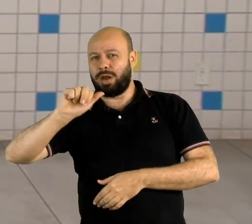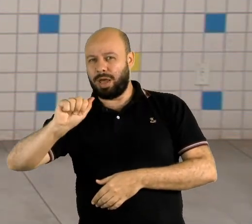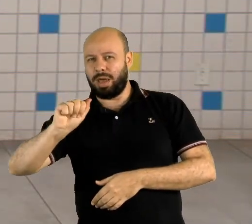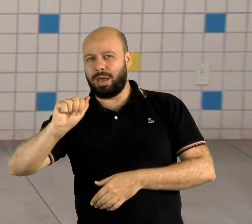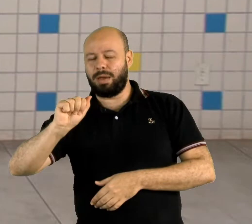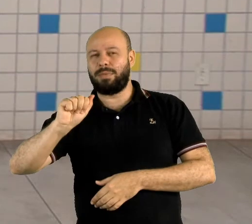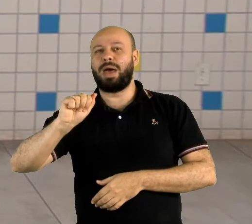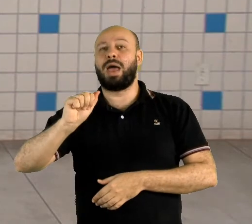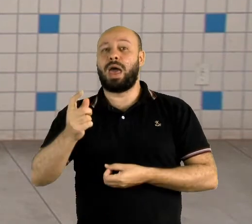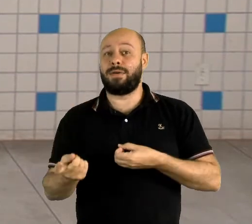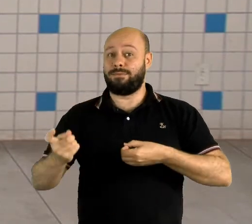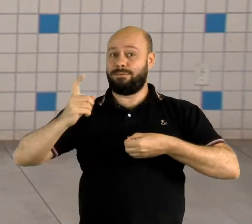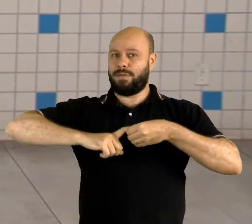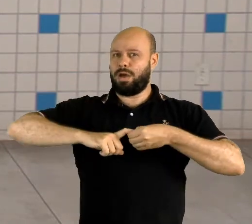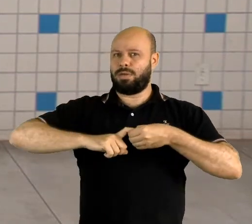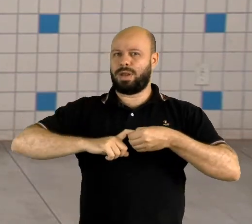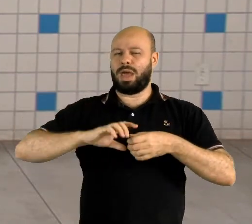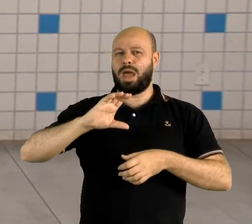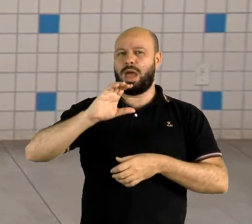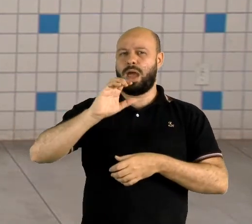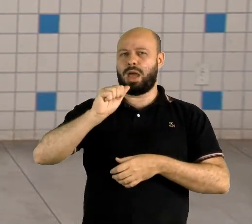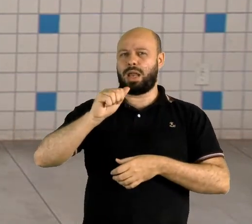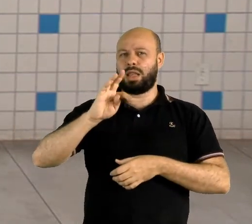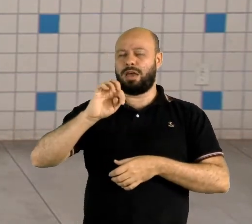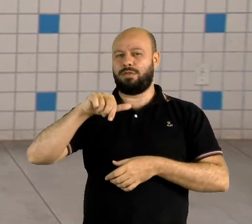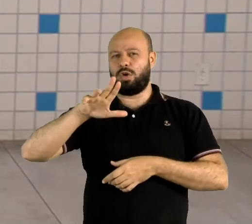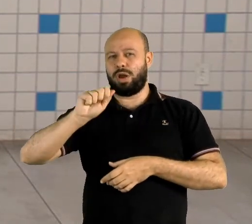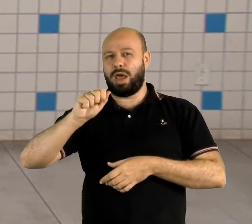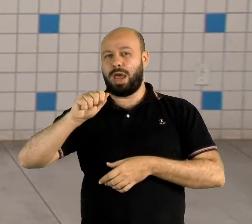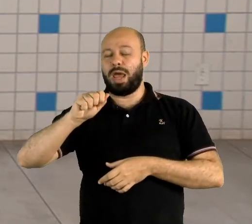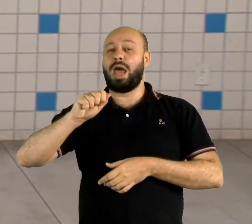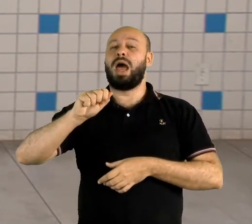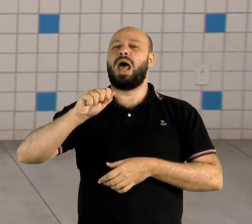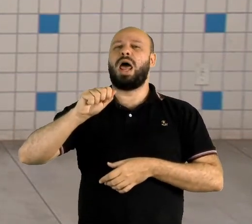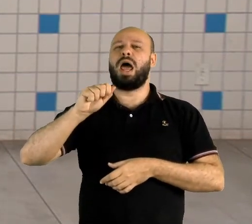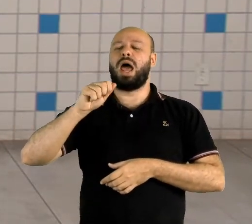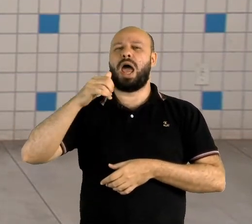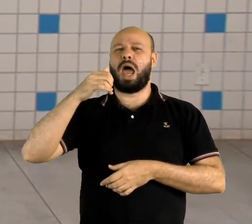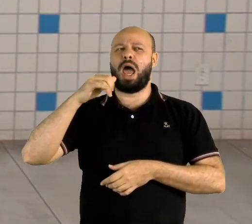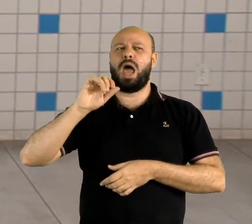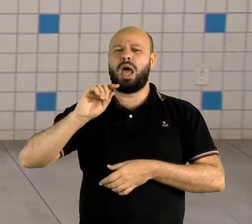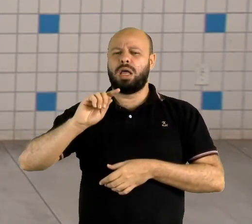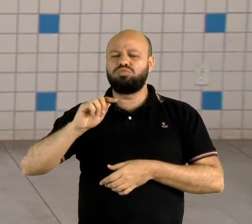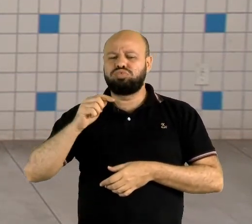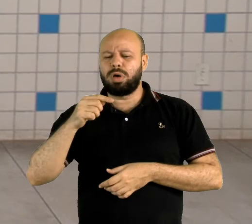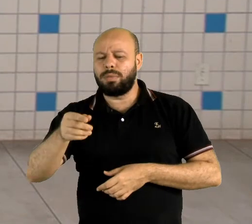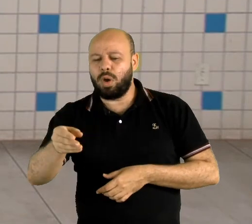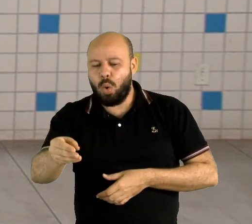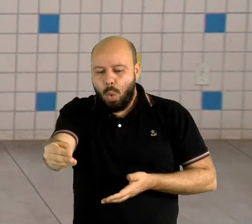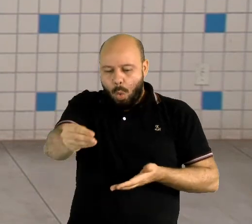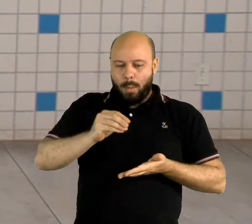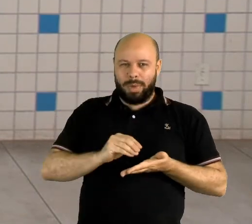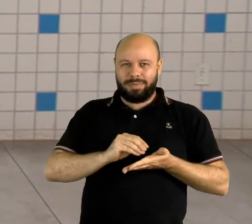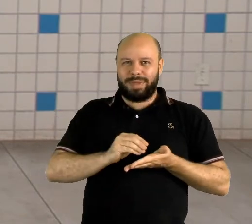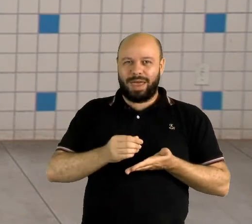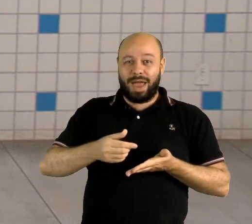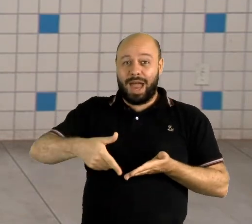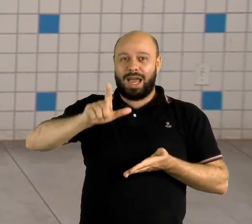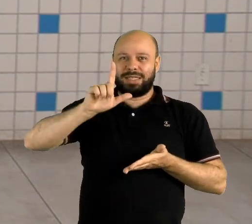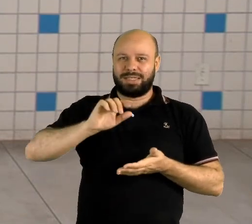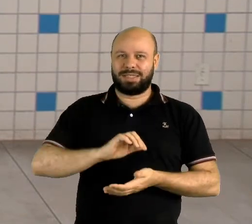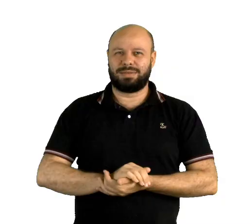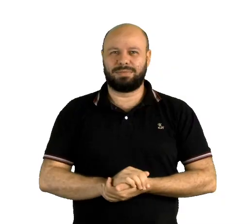a catáfora, ela antecipa. Então, para finalizar, só vou mostrar aqui o último exemplo para vocês,